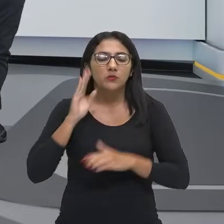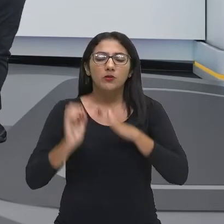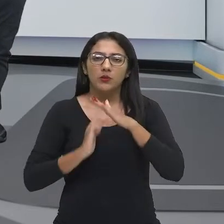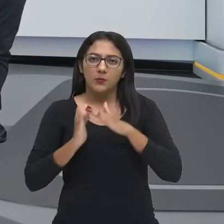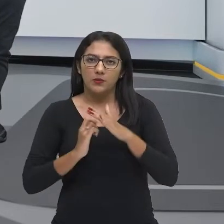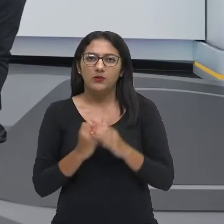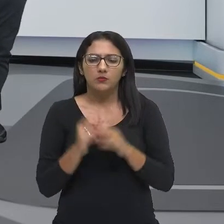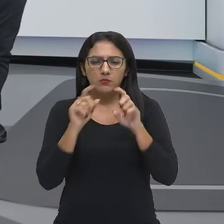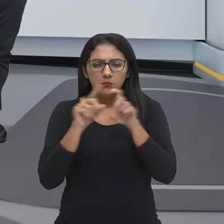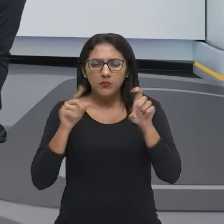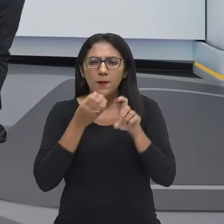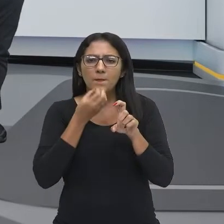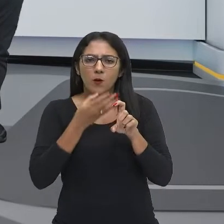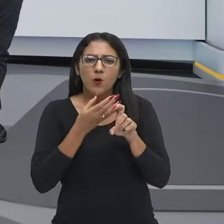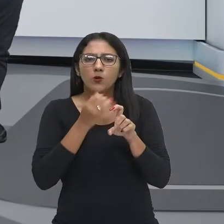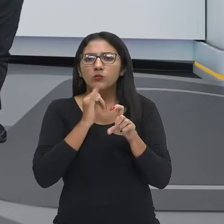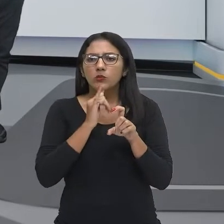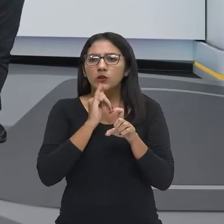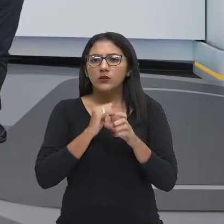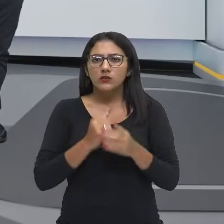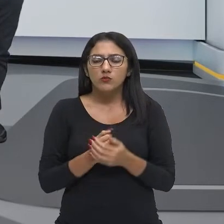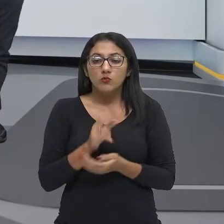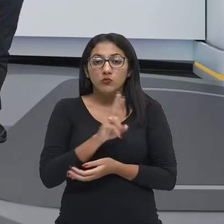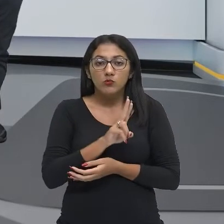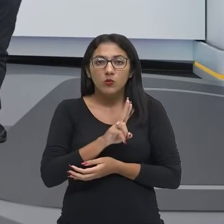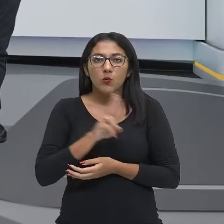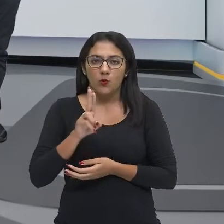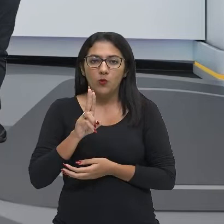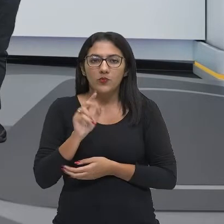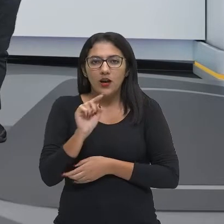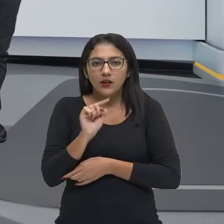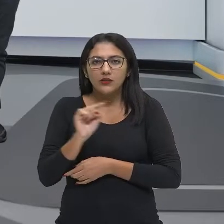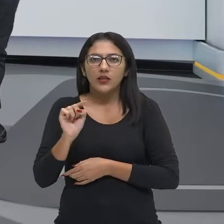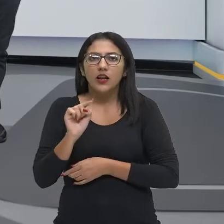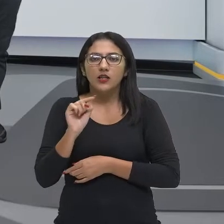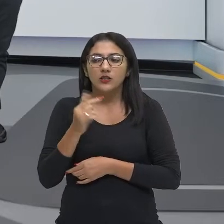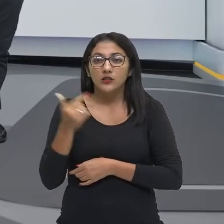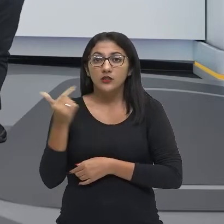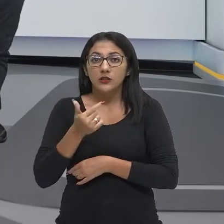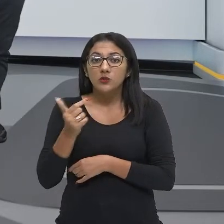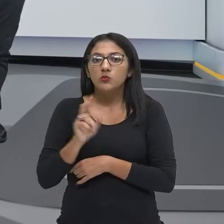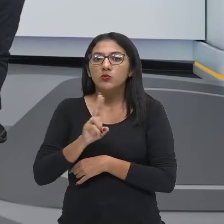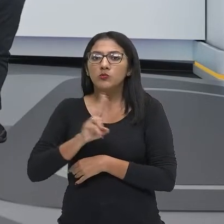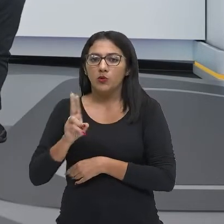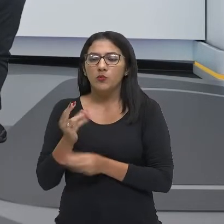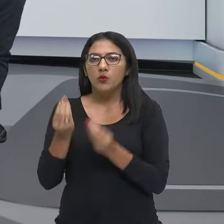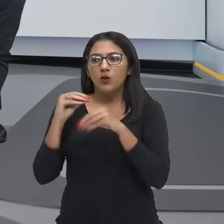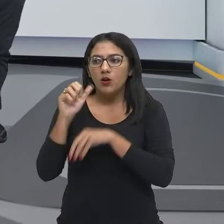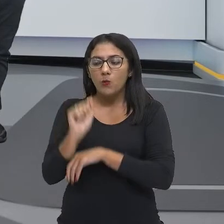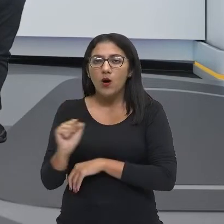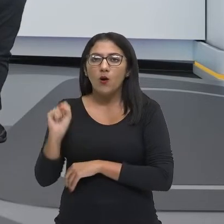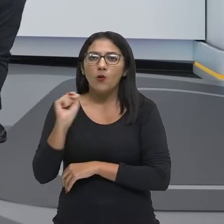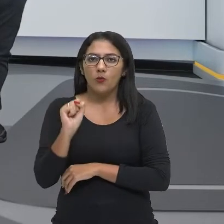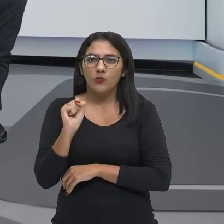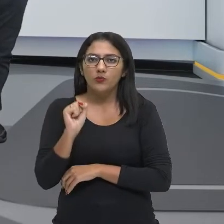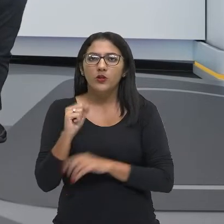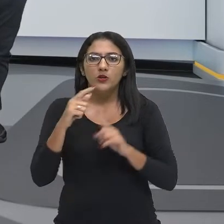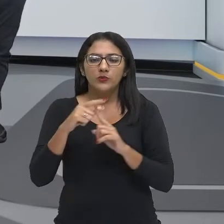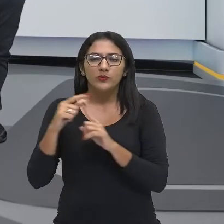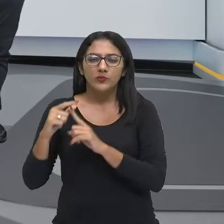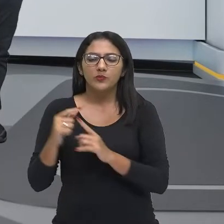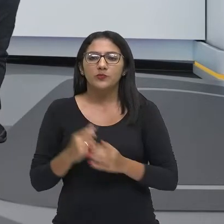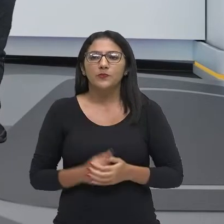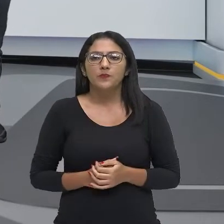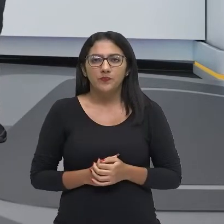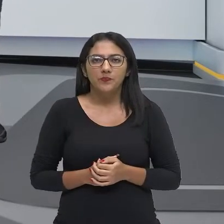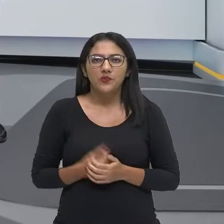endereço de e-mail seria o nome, _sobrenome, @email.com, já que ele é